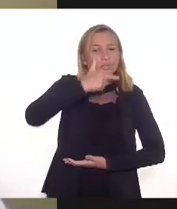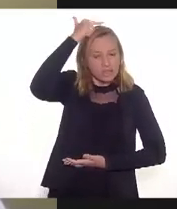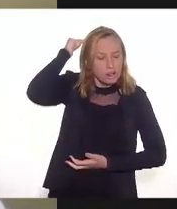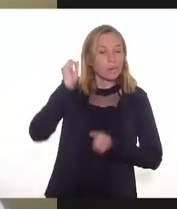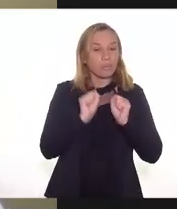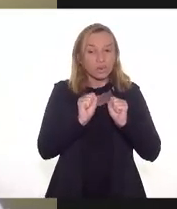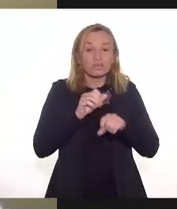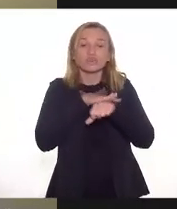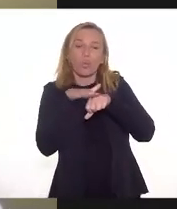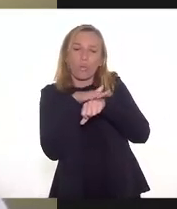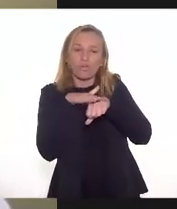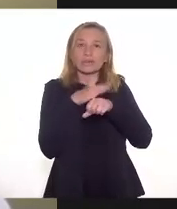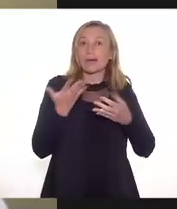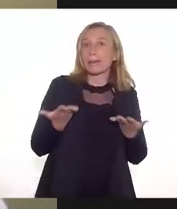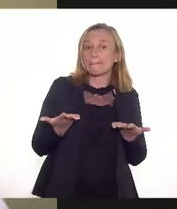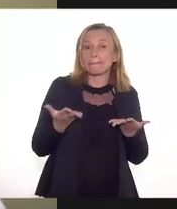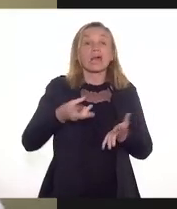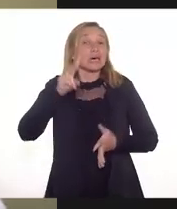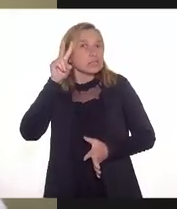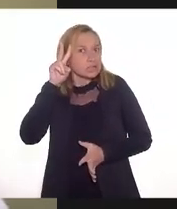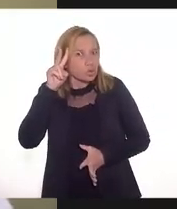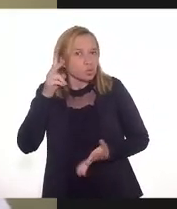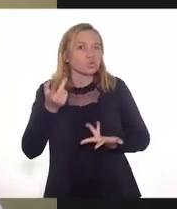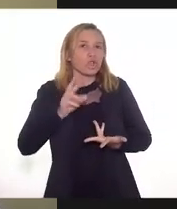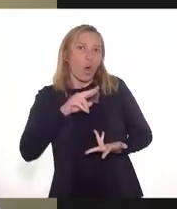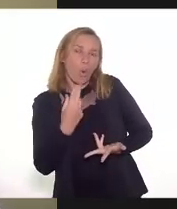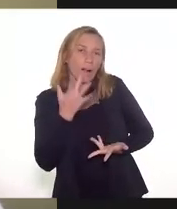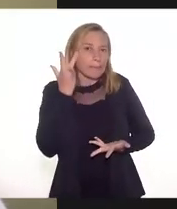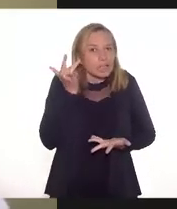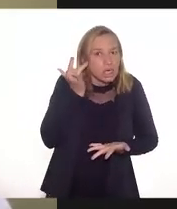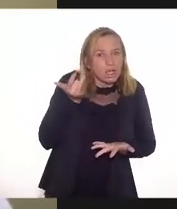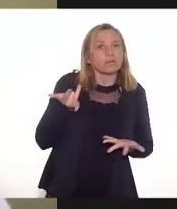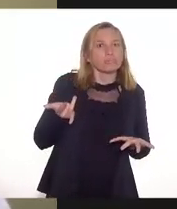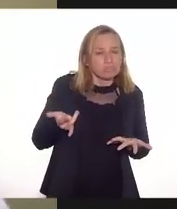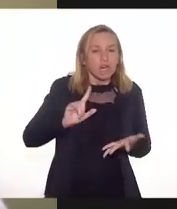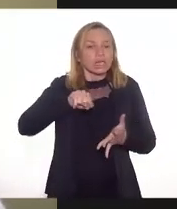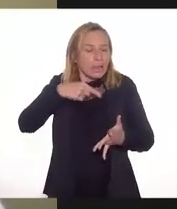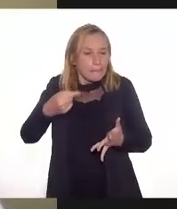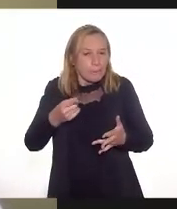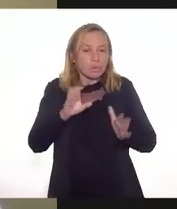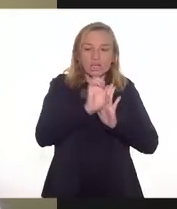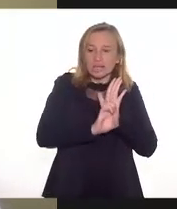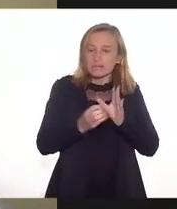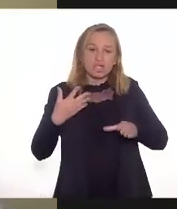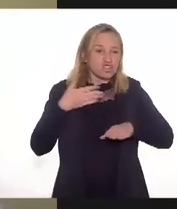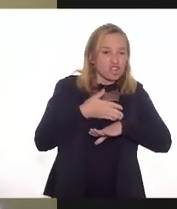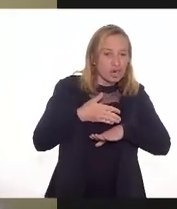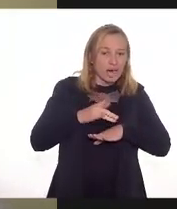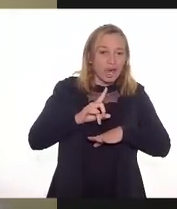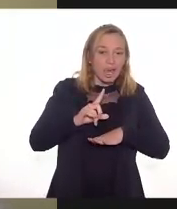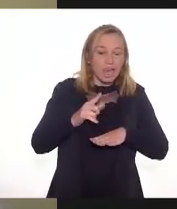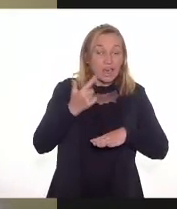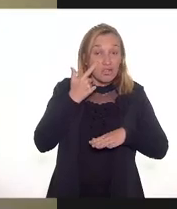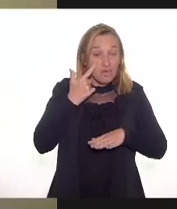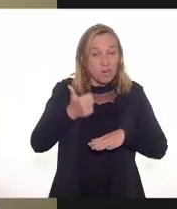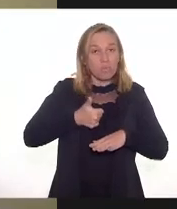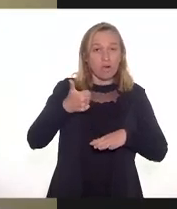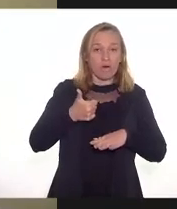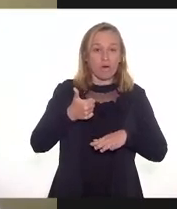uma conversa na segunda-feira ou amanhã, depois que as emendas entrarem, tentarmos chegar a um